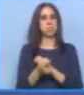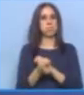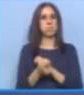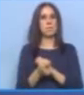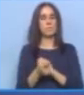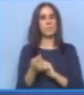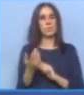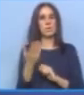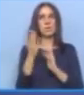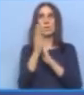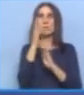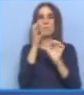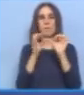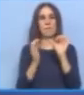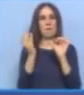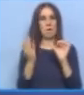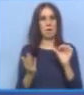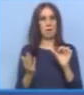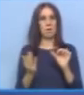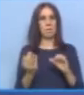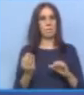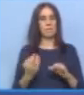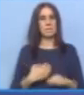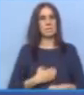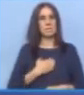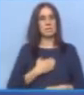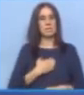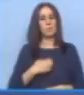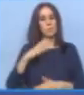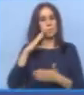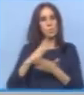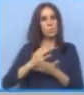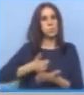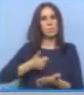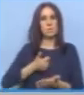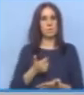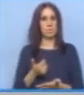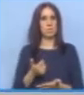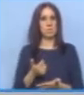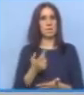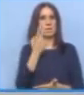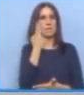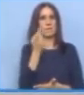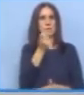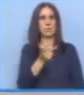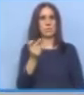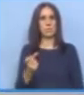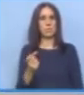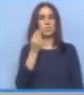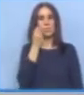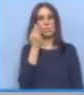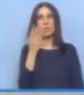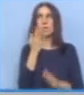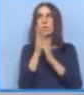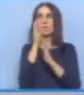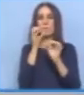da palavra de Deus, para levarem o sentido último à vida das pessoas por meio da palavra de